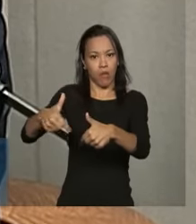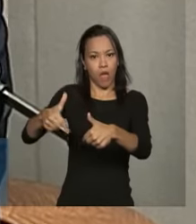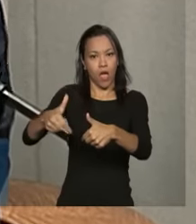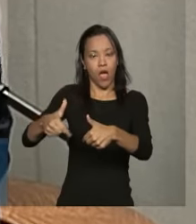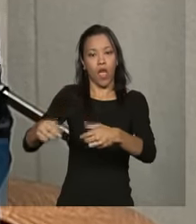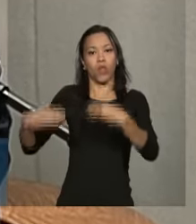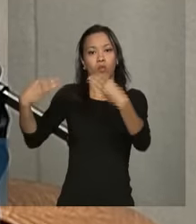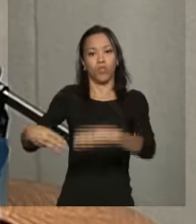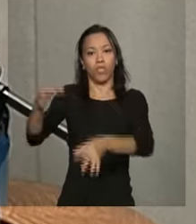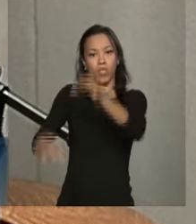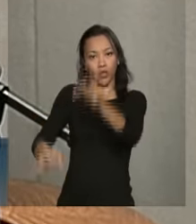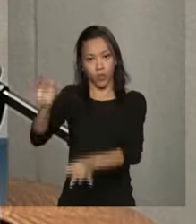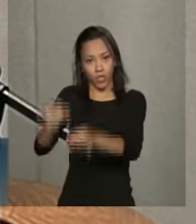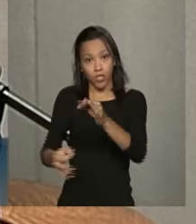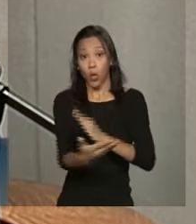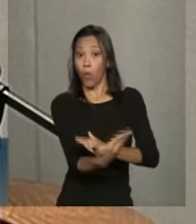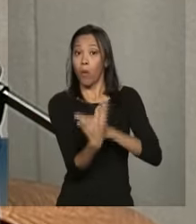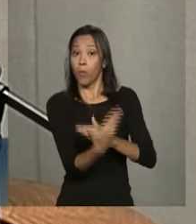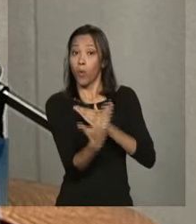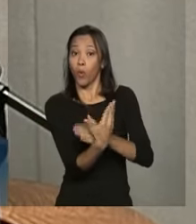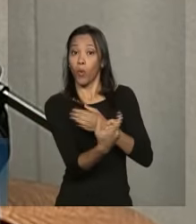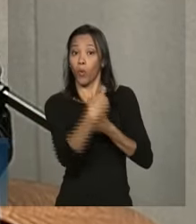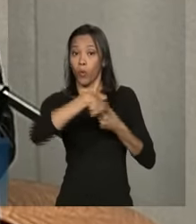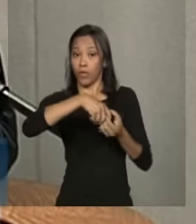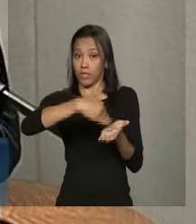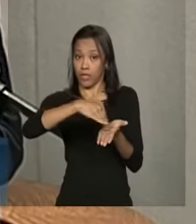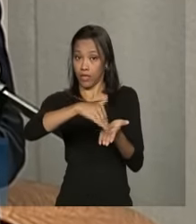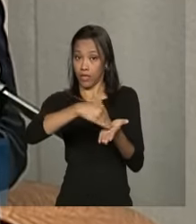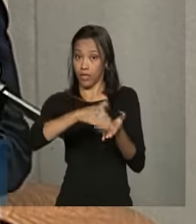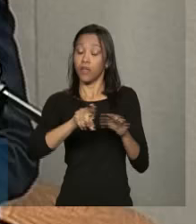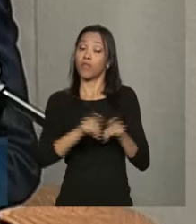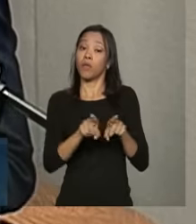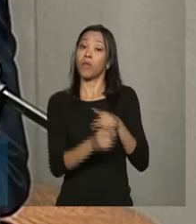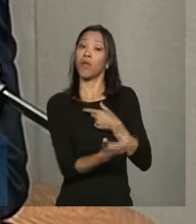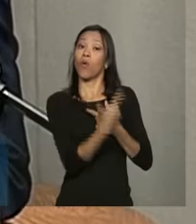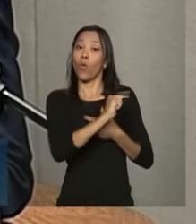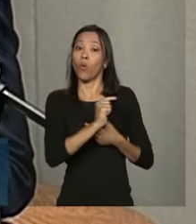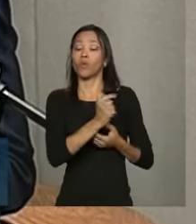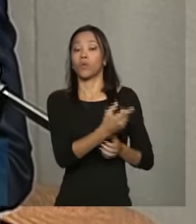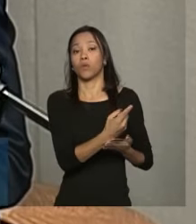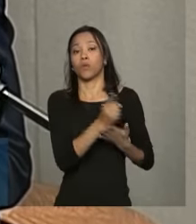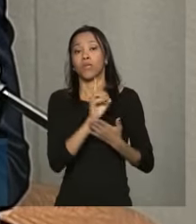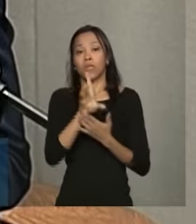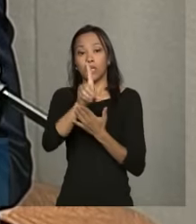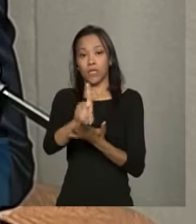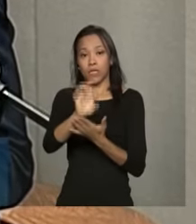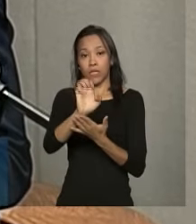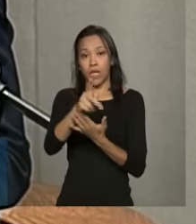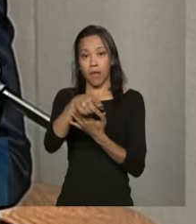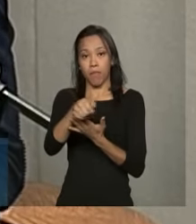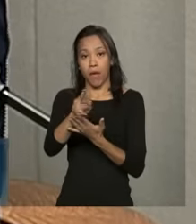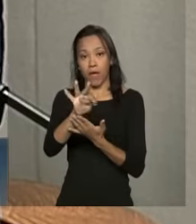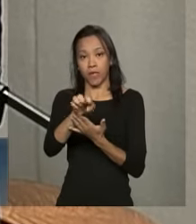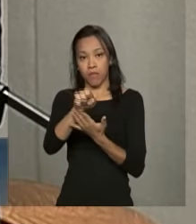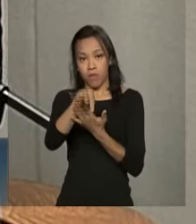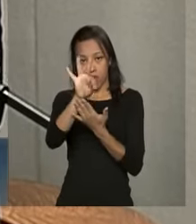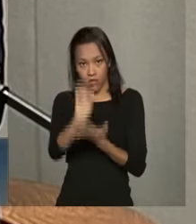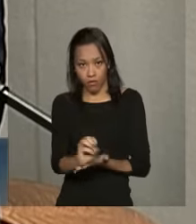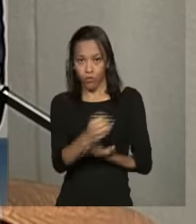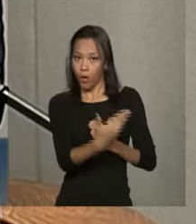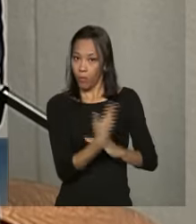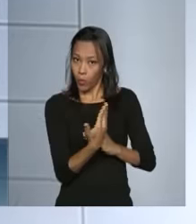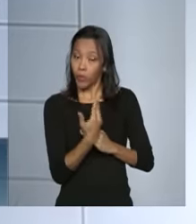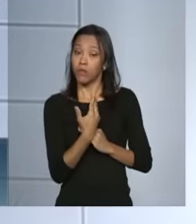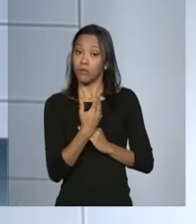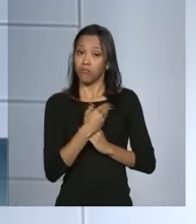por meio da secretaria nacional de justiça e o departamento de cooperação jurídica internacional tem se eh tem se mantido